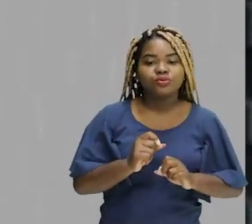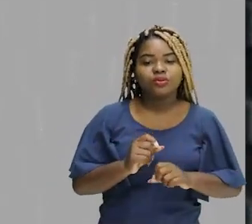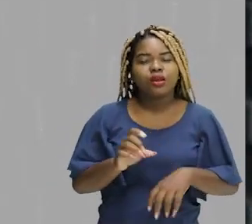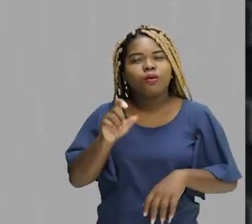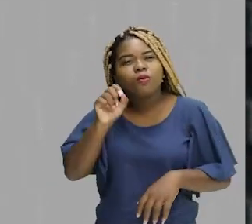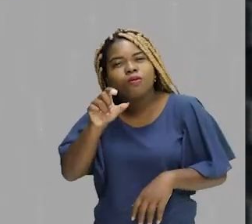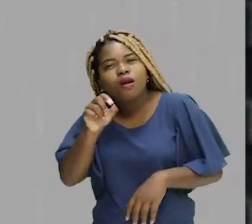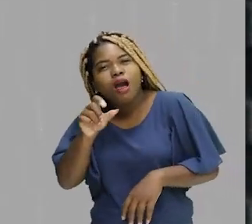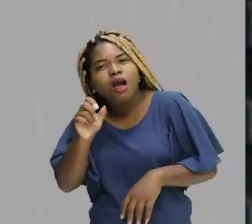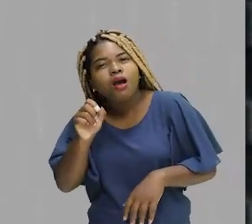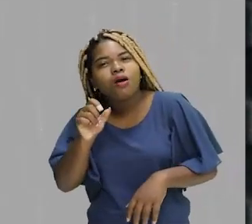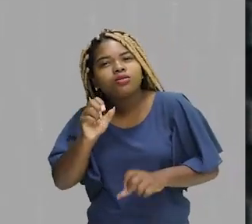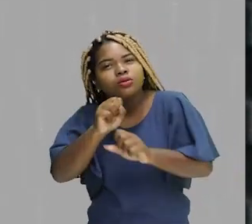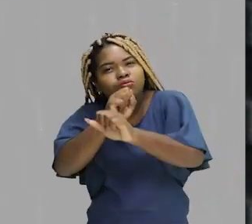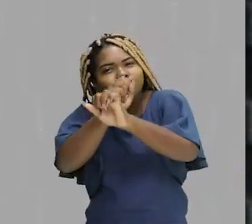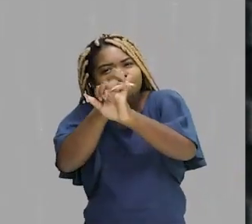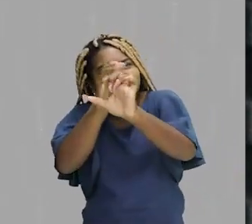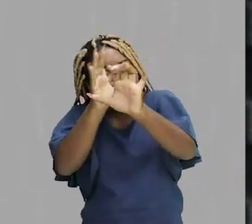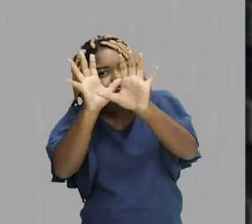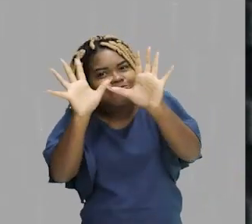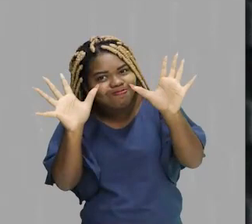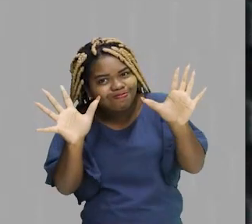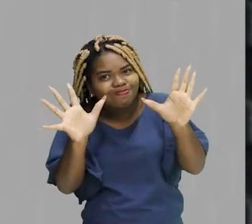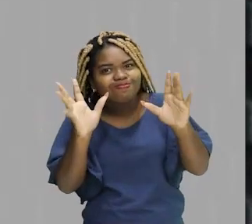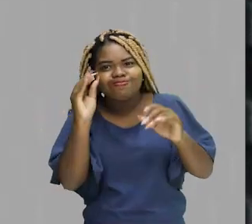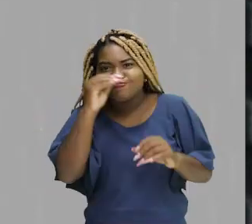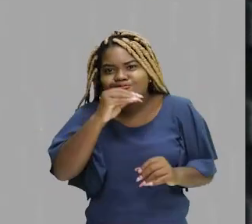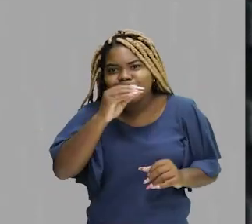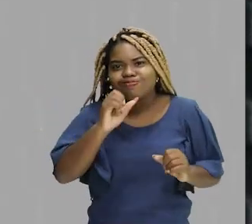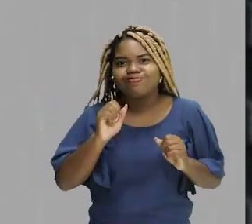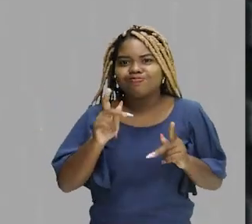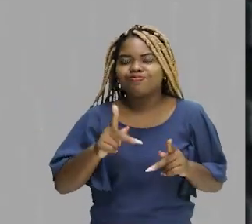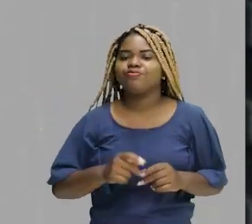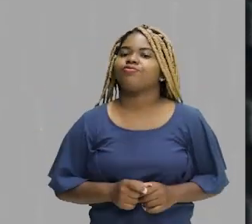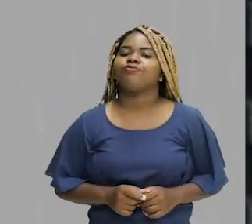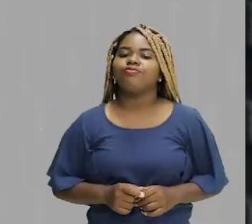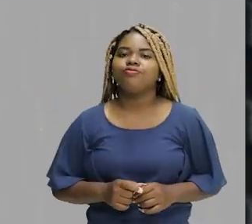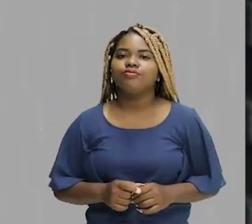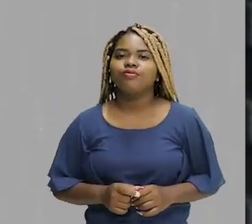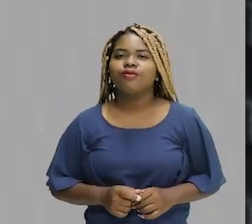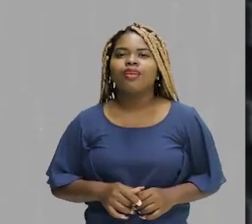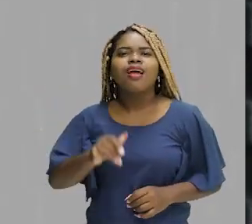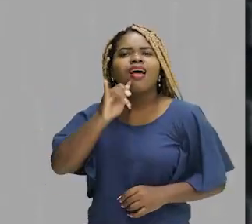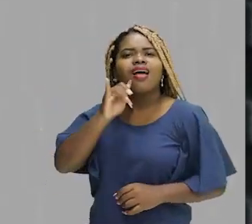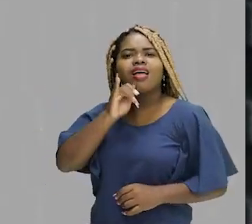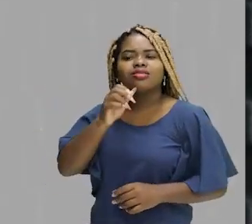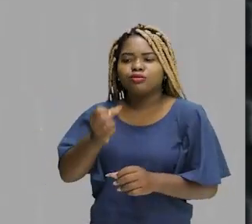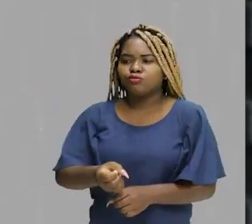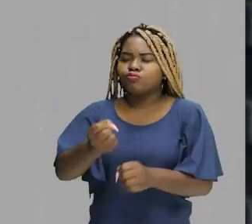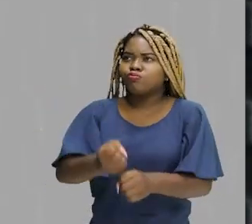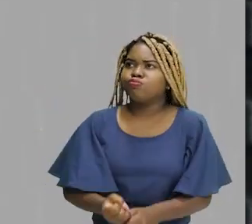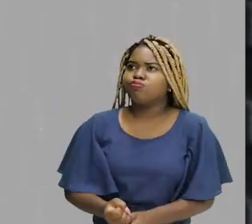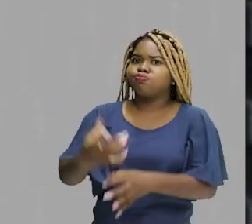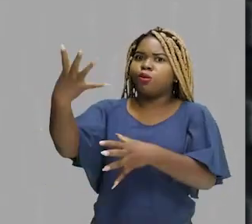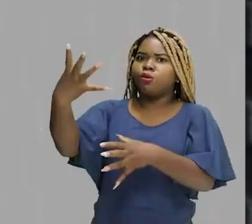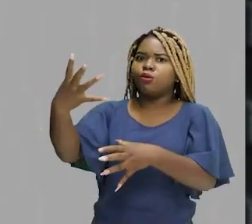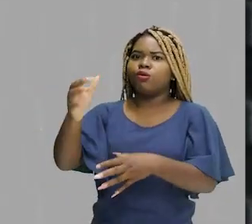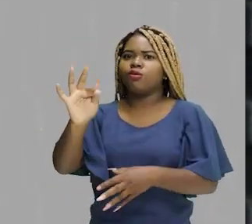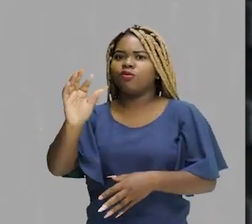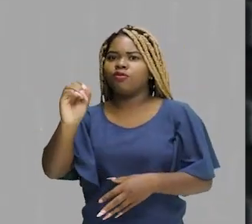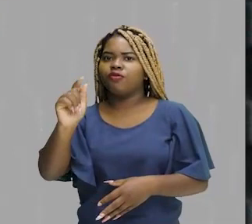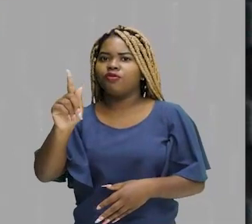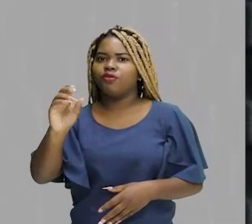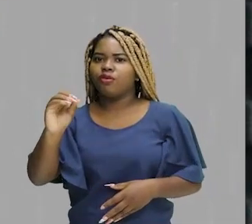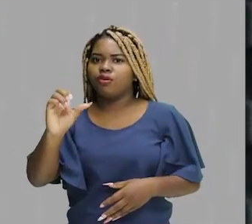azul mais claro. Os fogos de artifício, né, só para também contextualizar. Então,